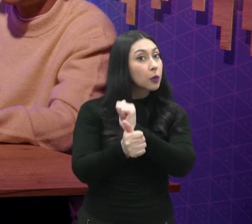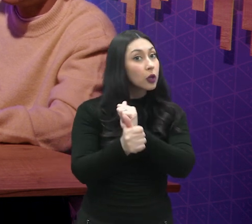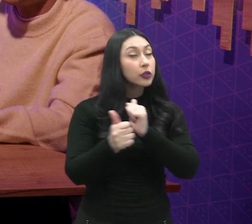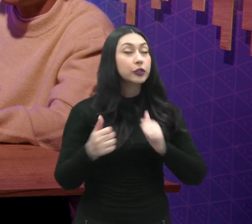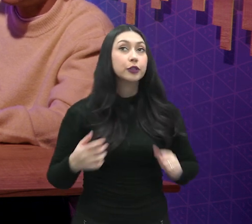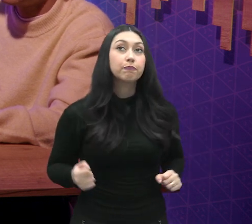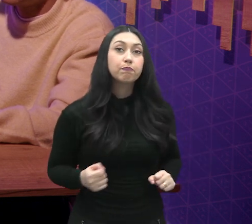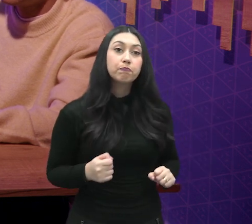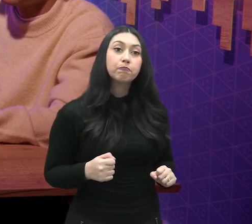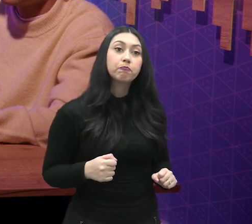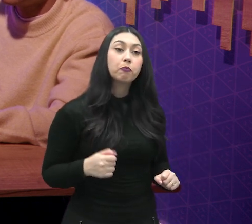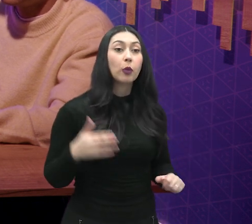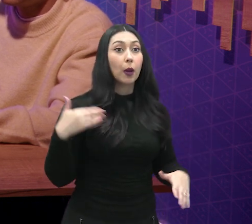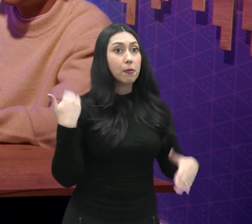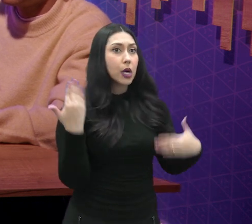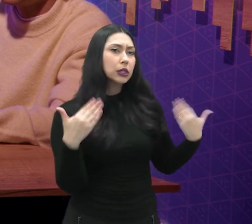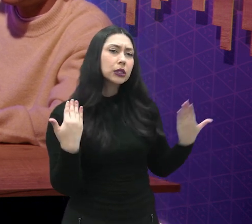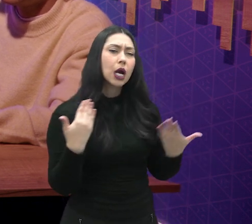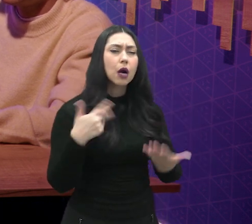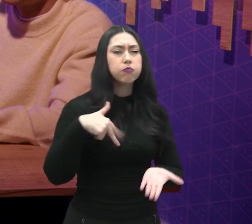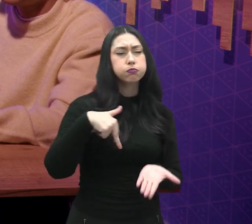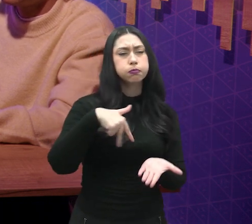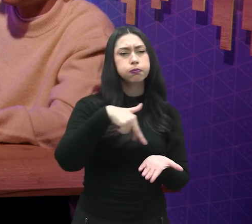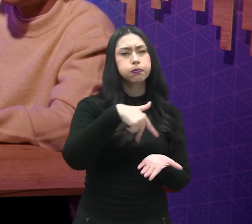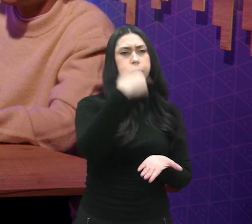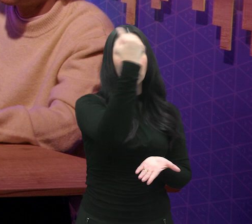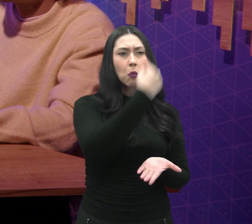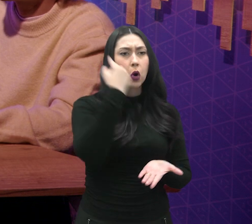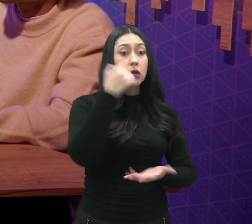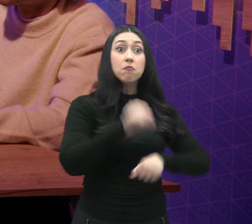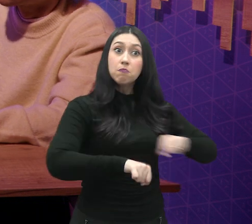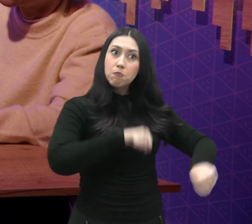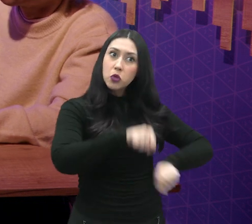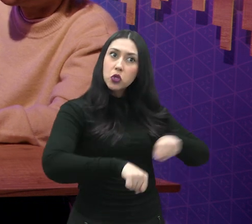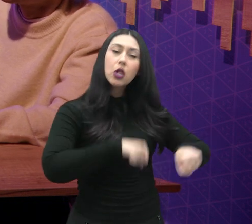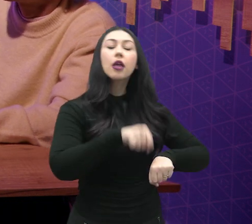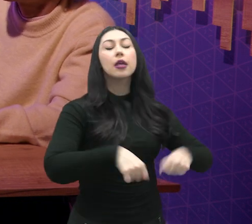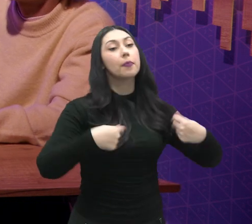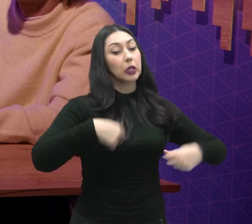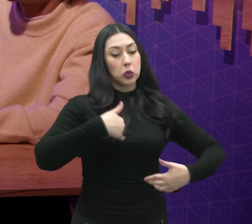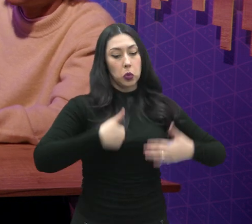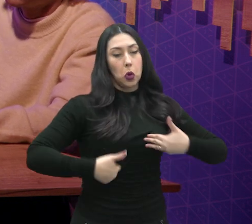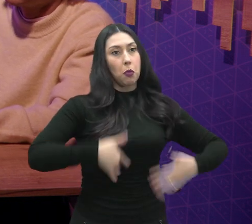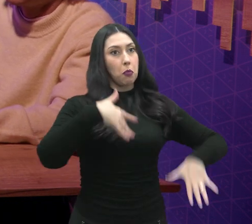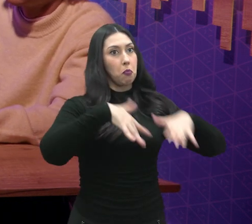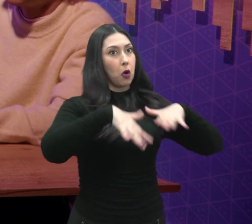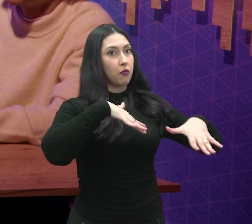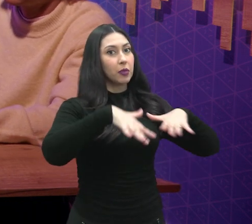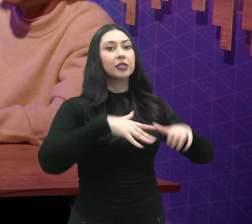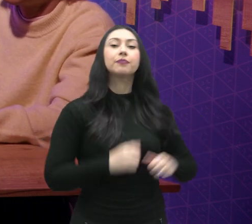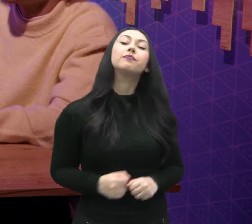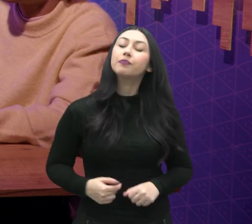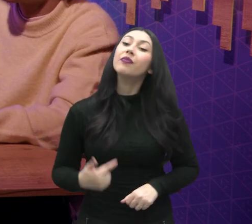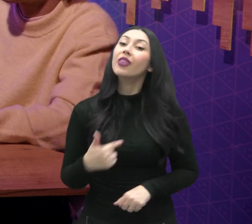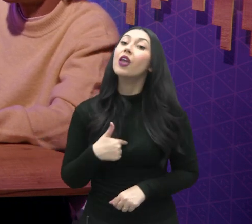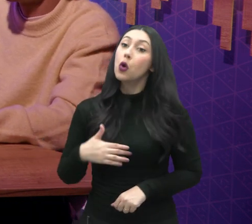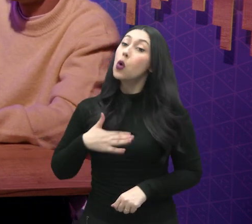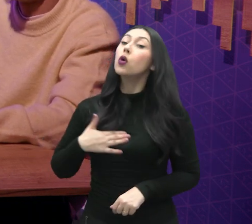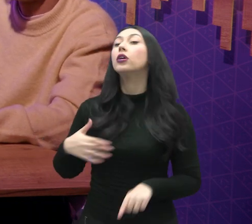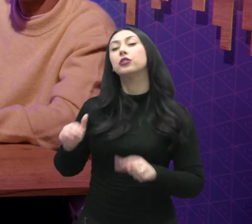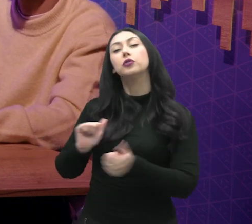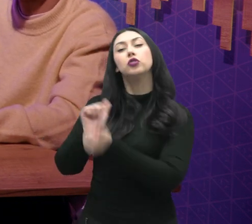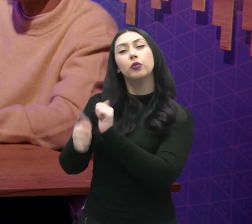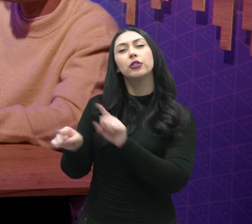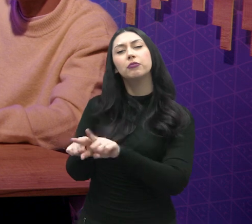precisar praticar um esporte, andar durante 1 hora, andar de bicicleta, precisa movimentar esse corpo.